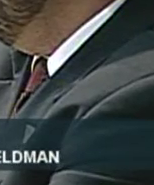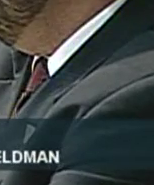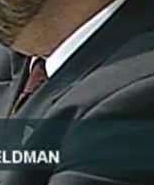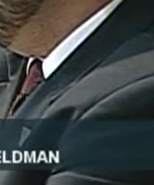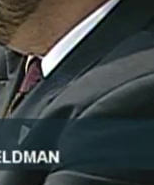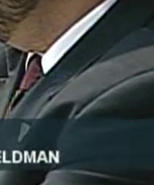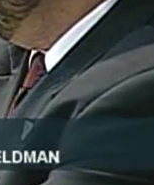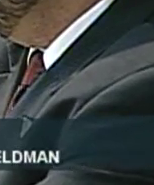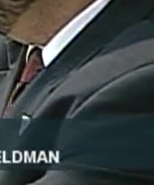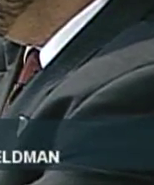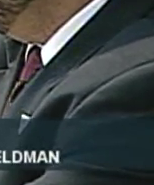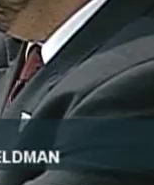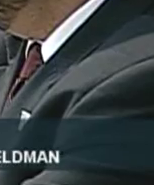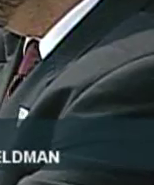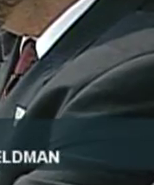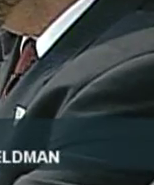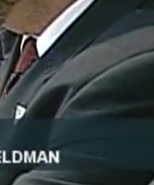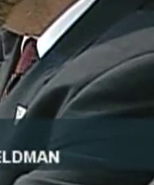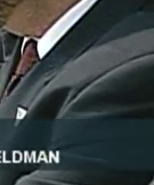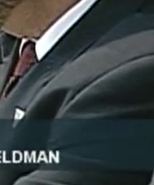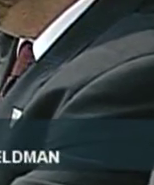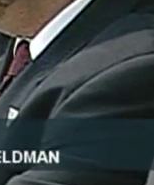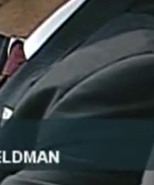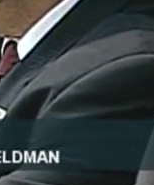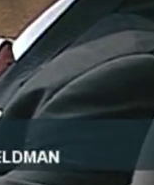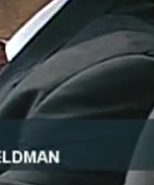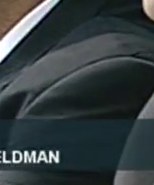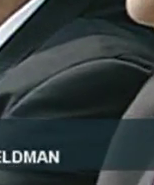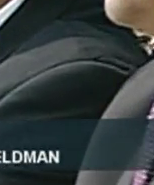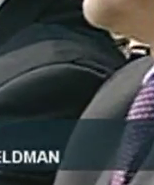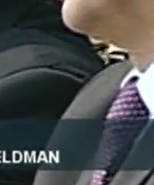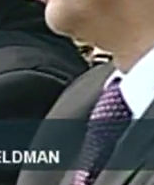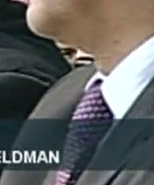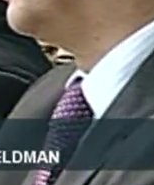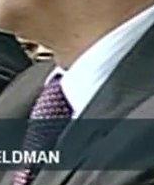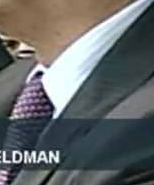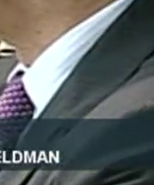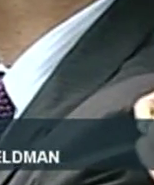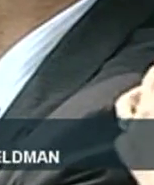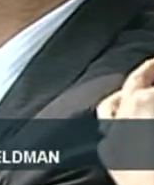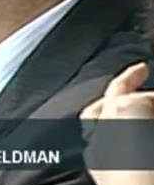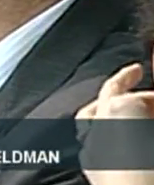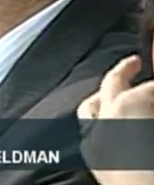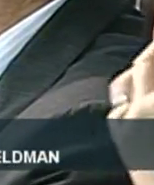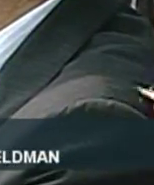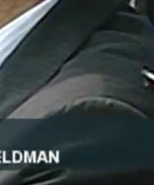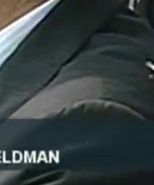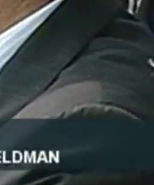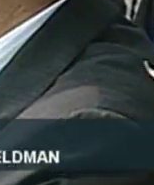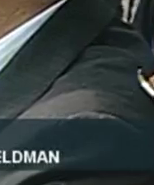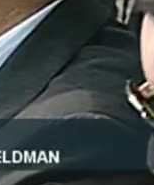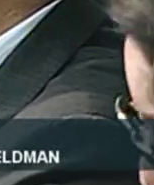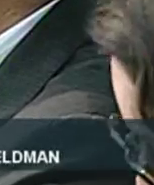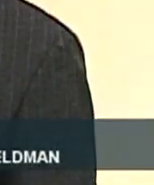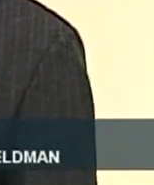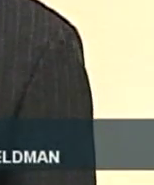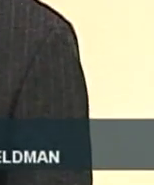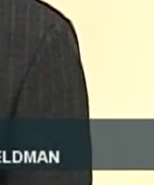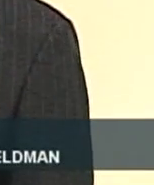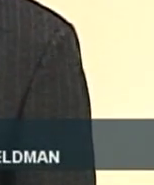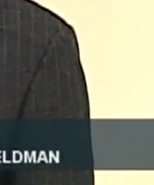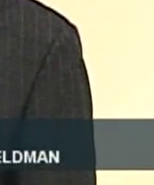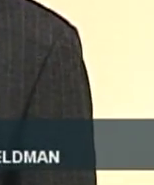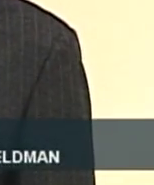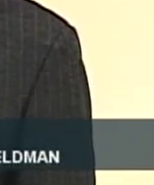senadores dizer da Alegria presidenta um ano um ano depois da senhora